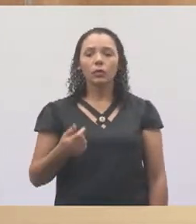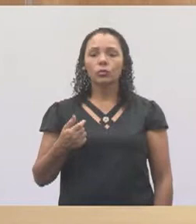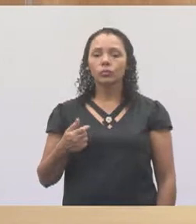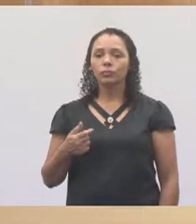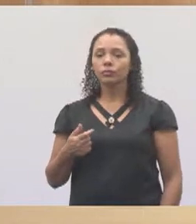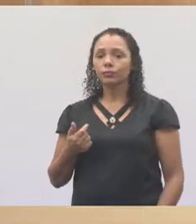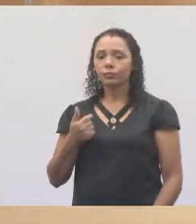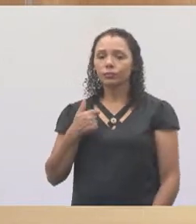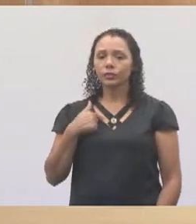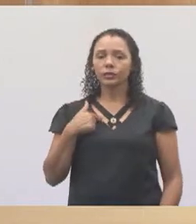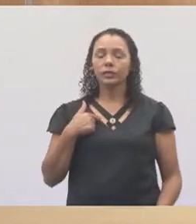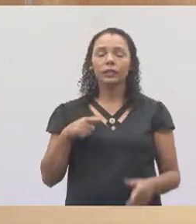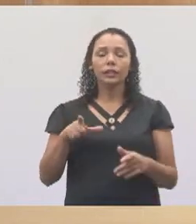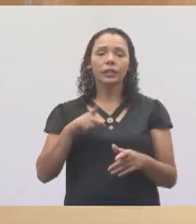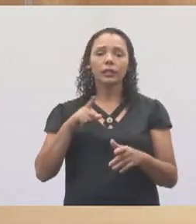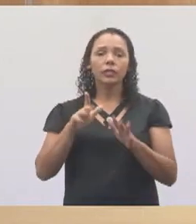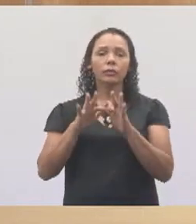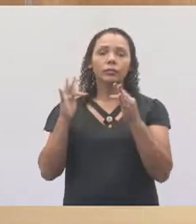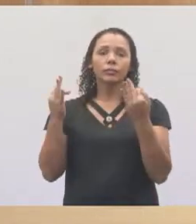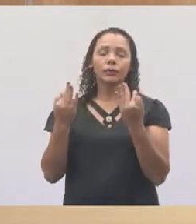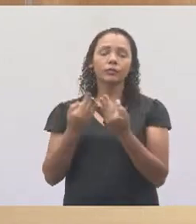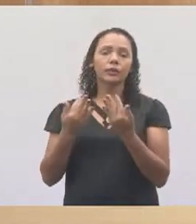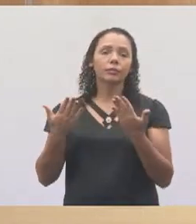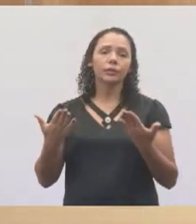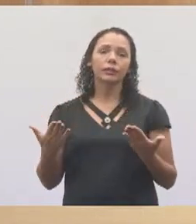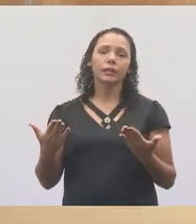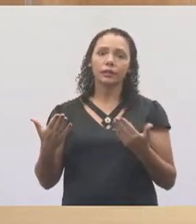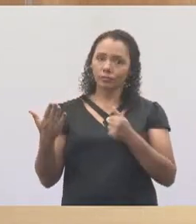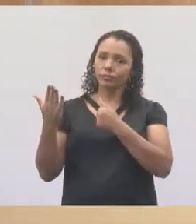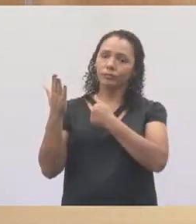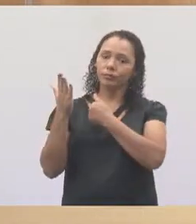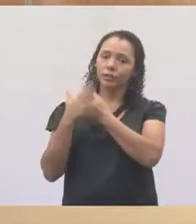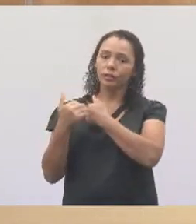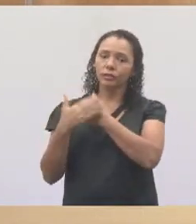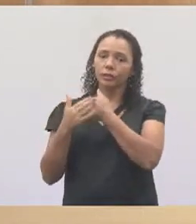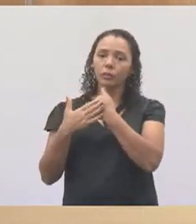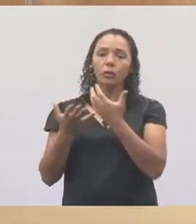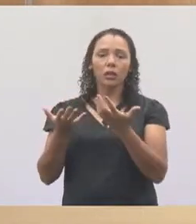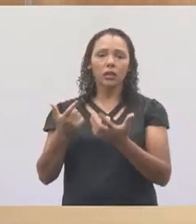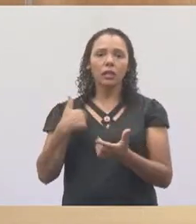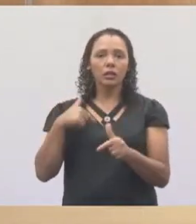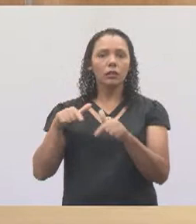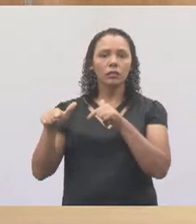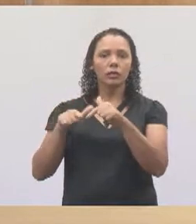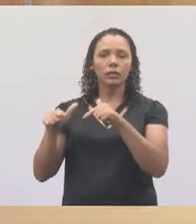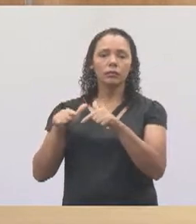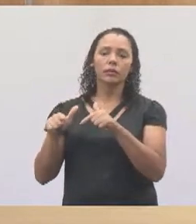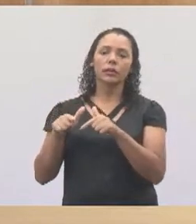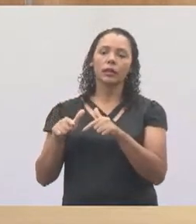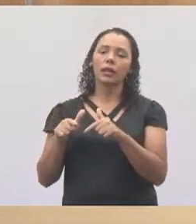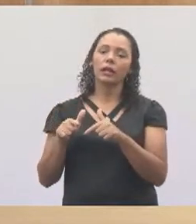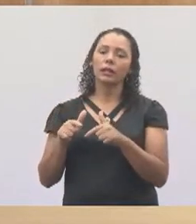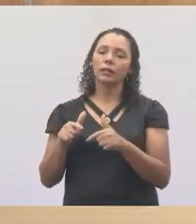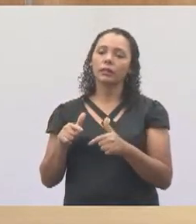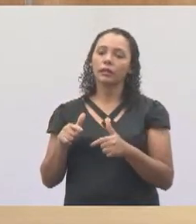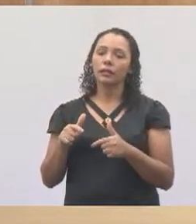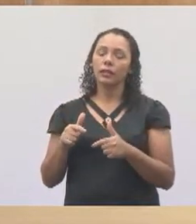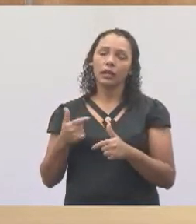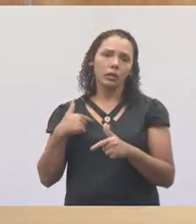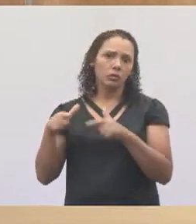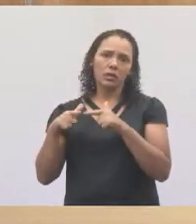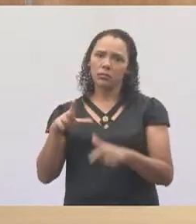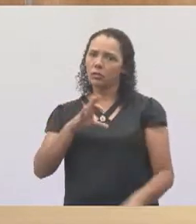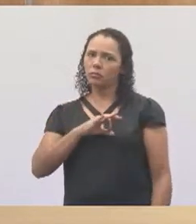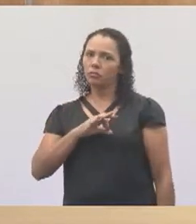família, ela me requisitou os meus serviços, não é? Ainda que eu não faça a área criminal,